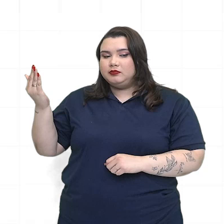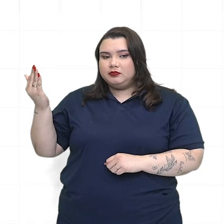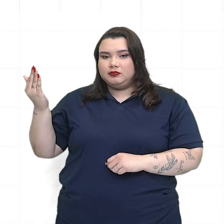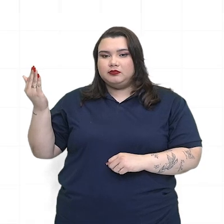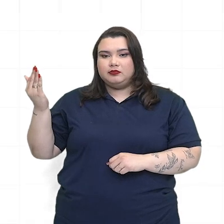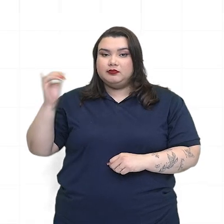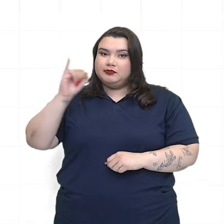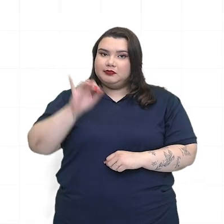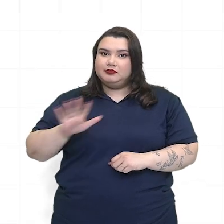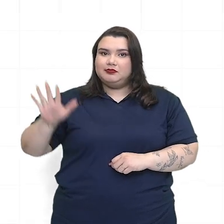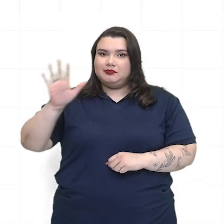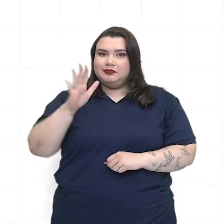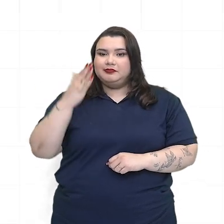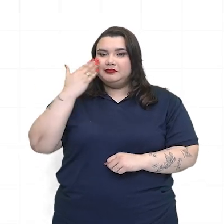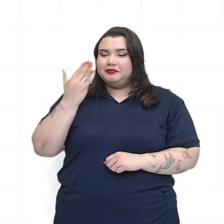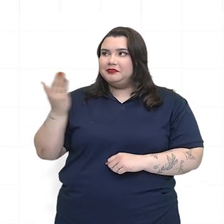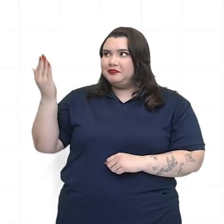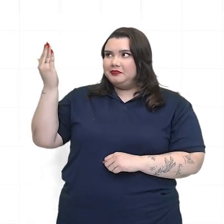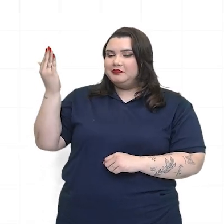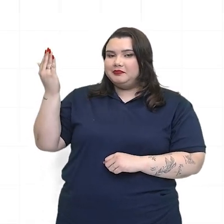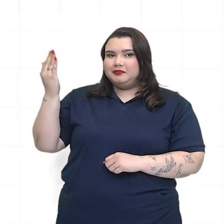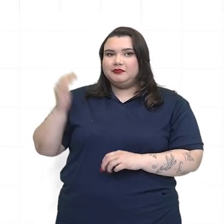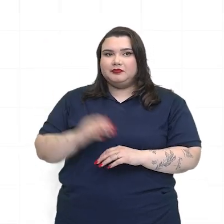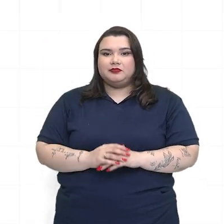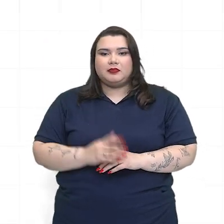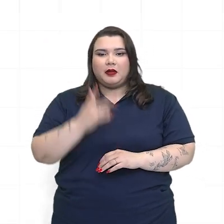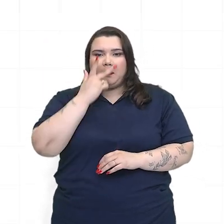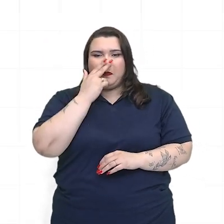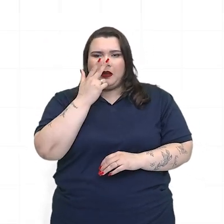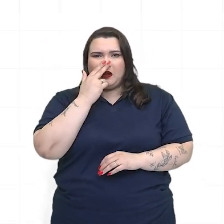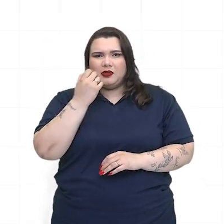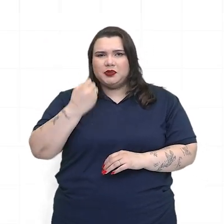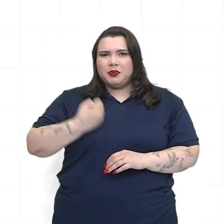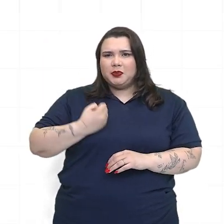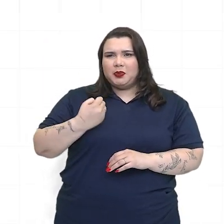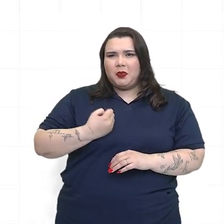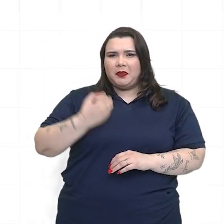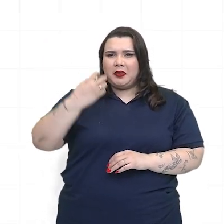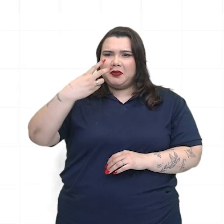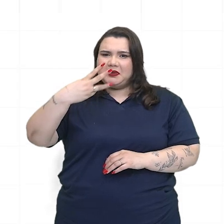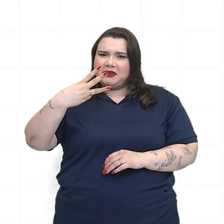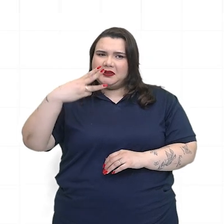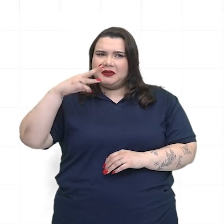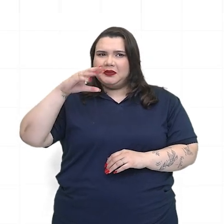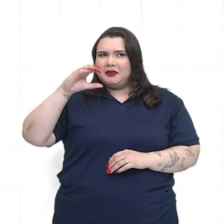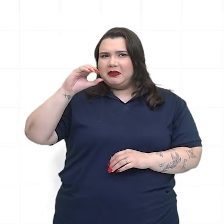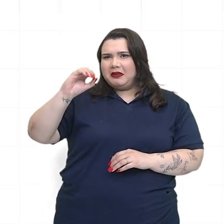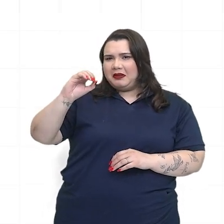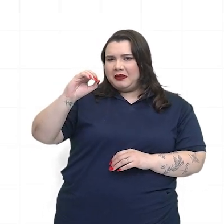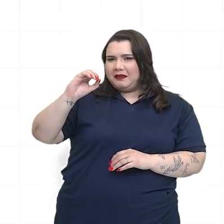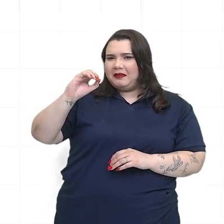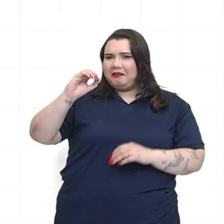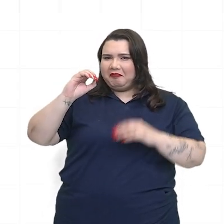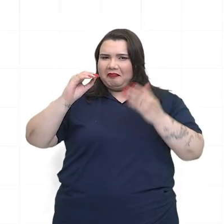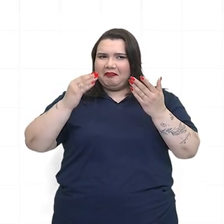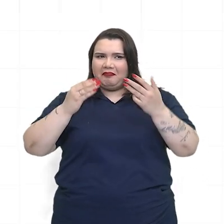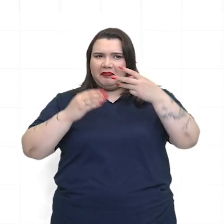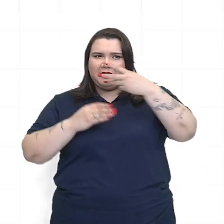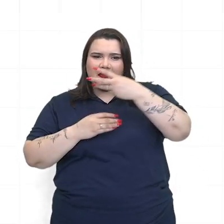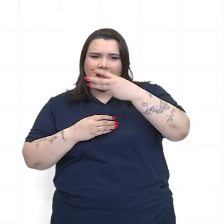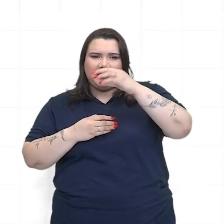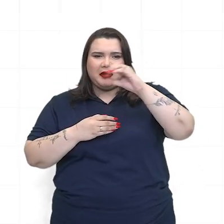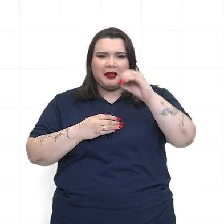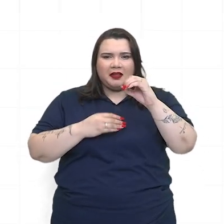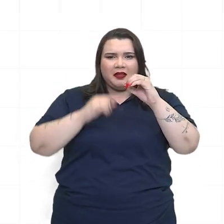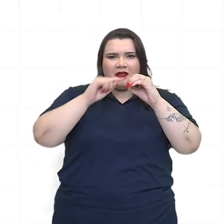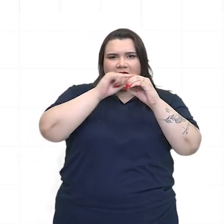Olha aí do lado a imagem na cartela. Parece um 30, não é? Parece assim, né, um